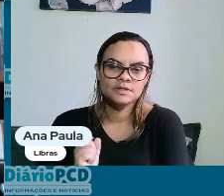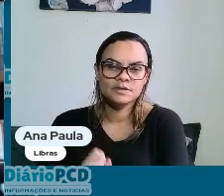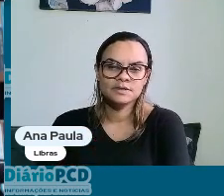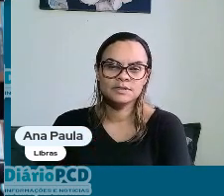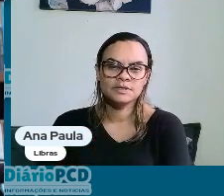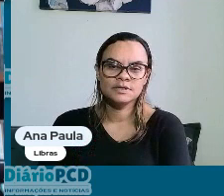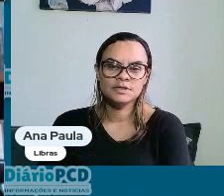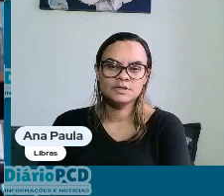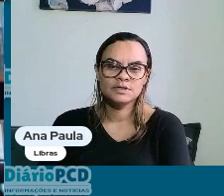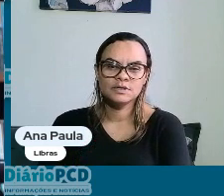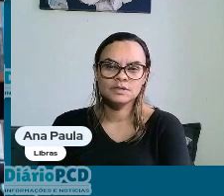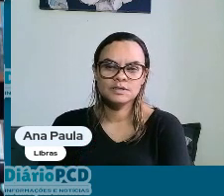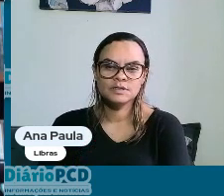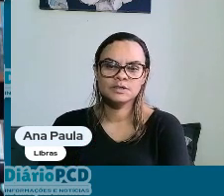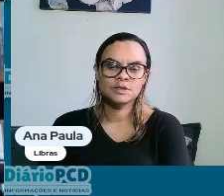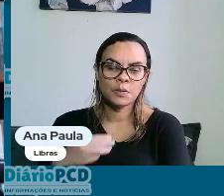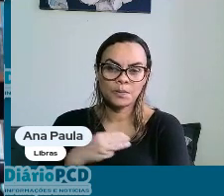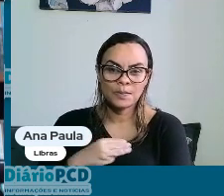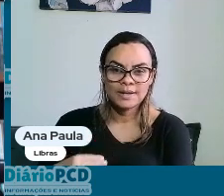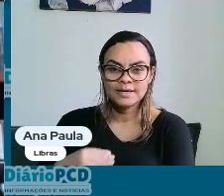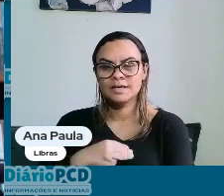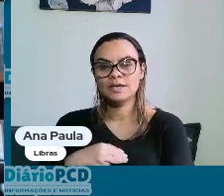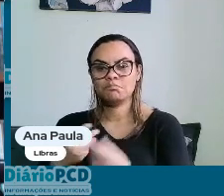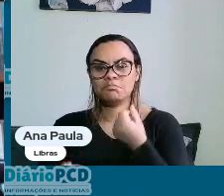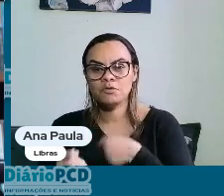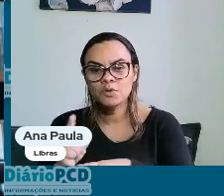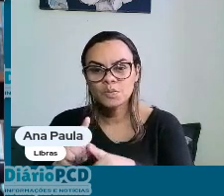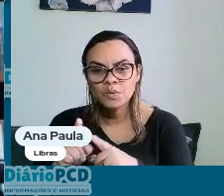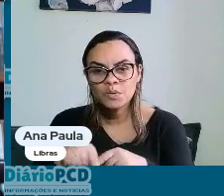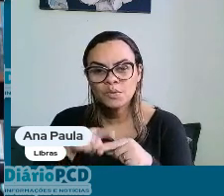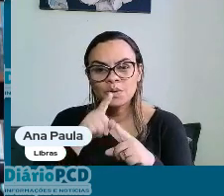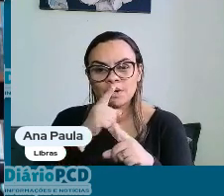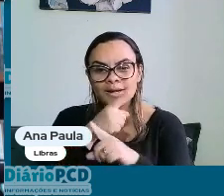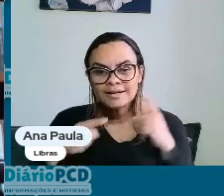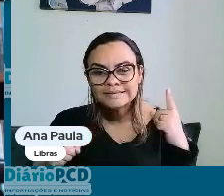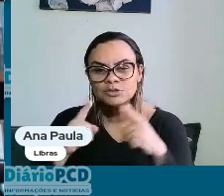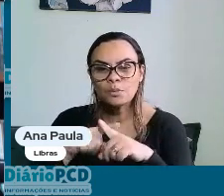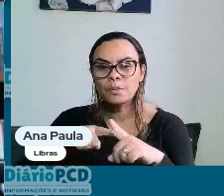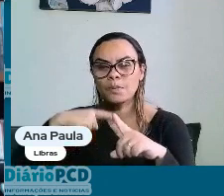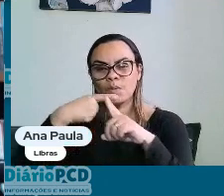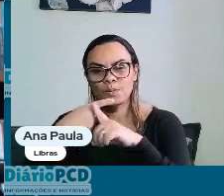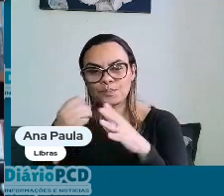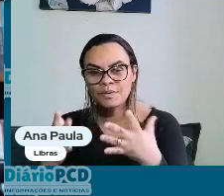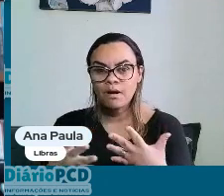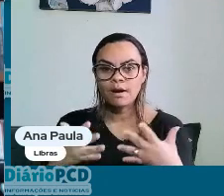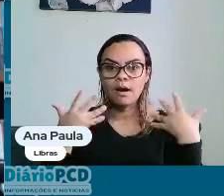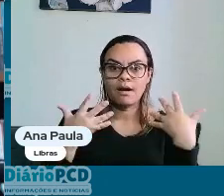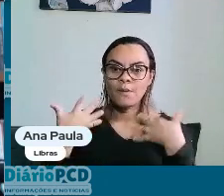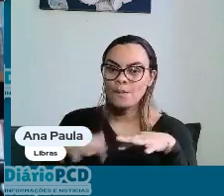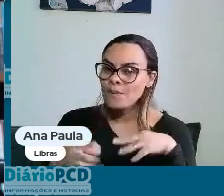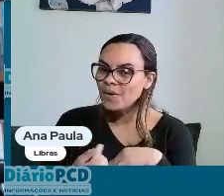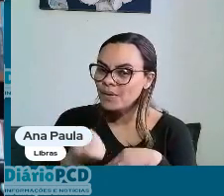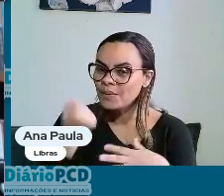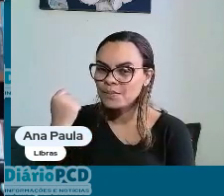essa multiplicação de ministérios, essa burocracia que cresce assustadoramente,